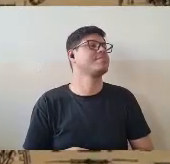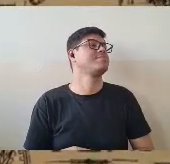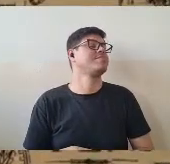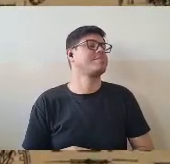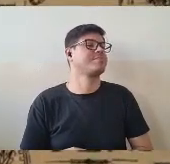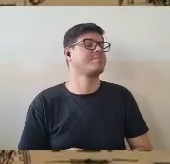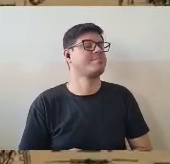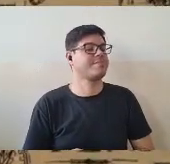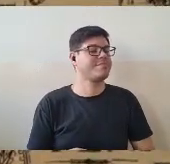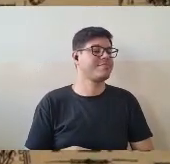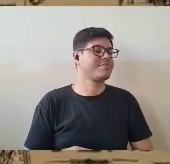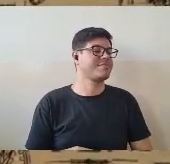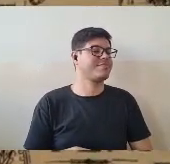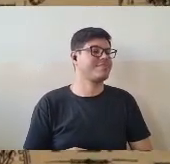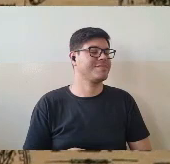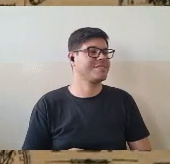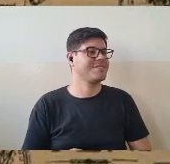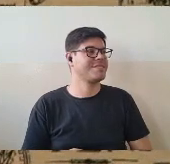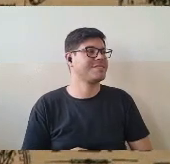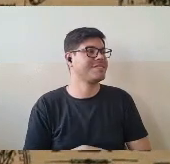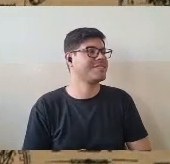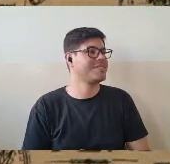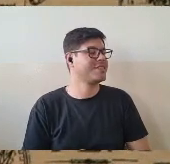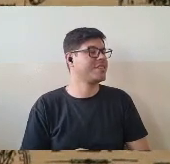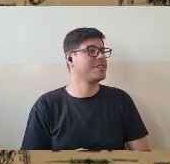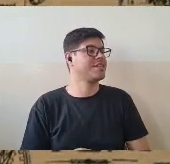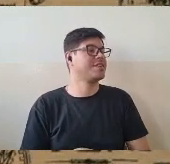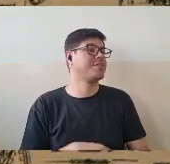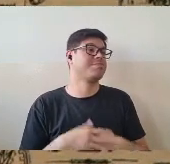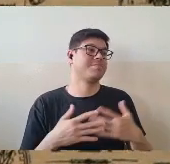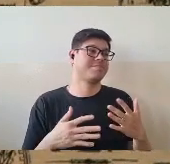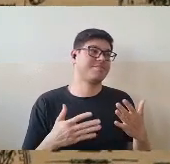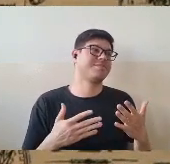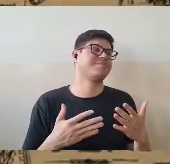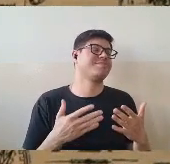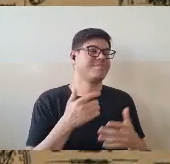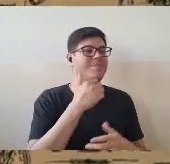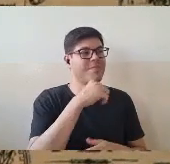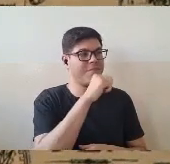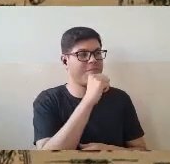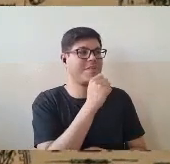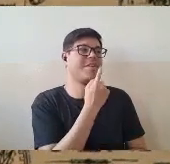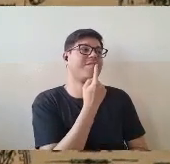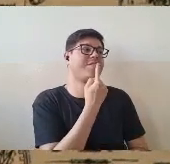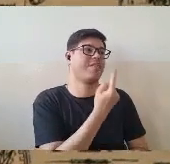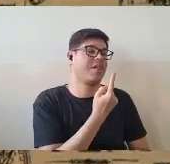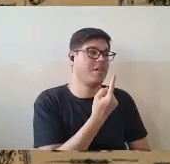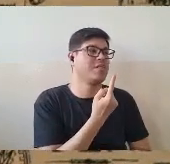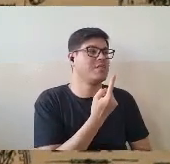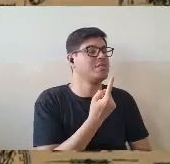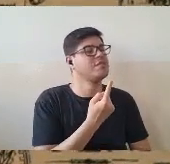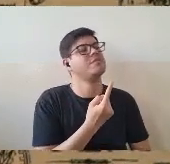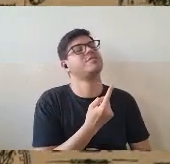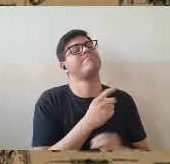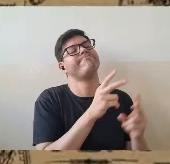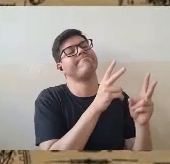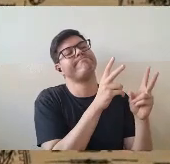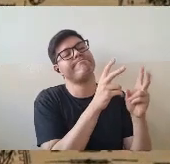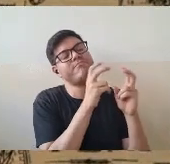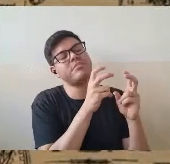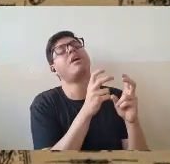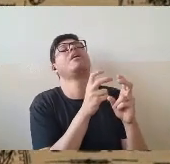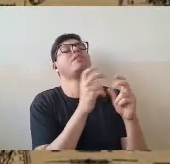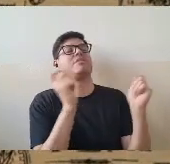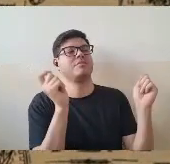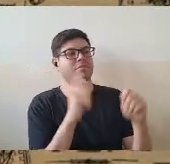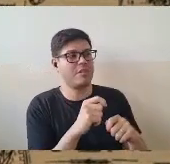fala, você já tem mais ou menos uma impressão diagnóstica, Sim. quando ela te conta. E é claro que existem casos